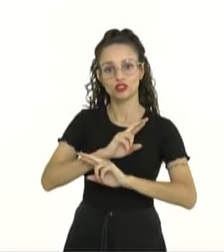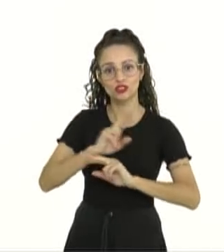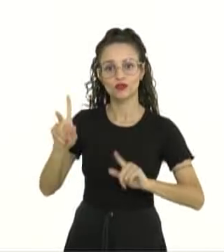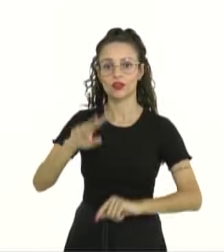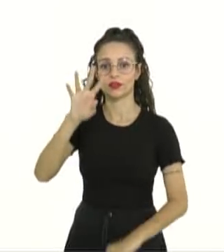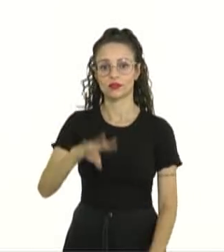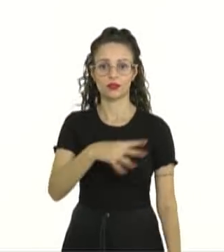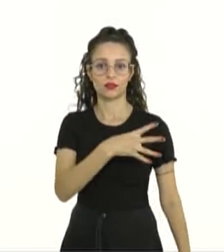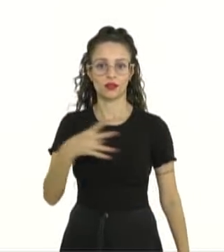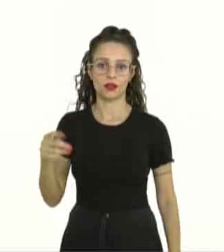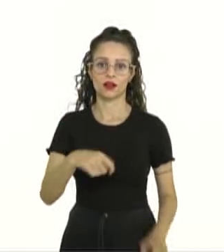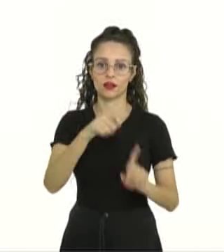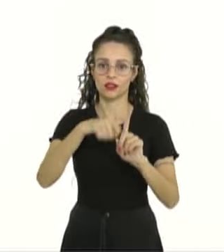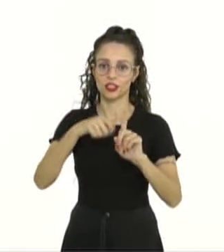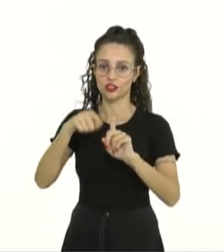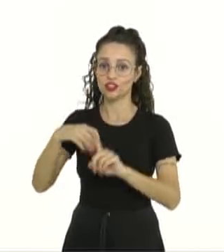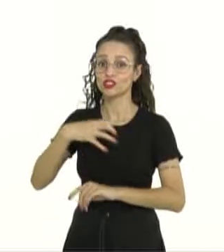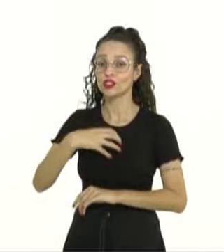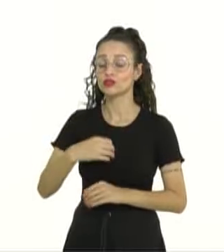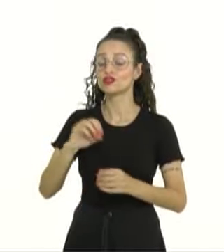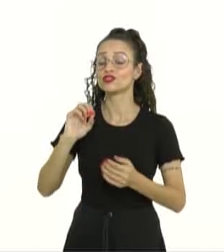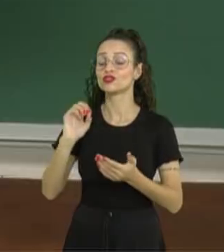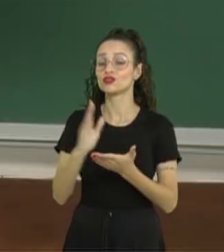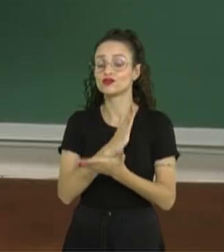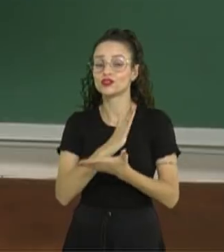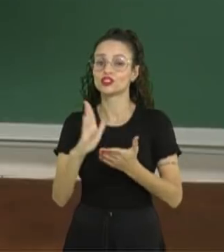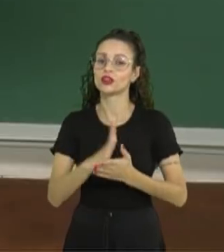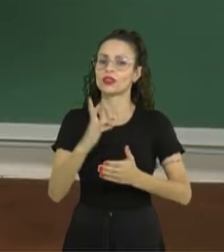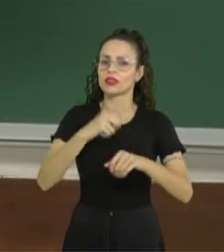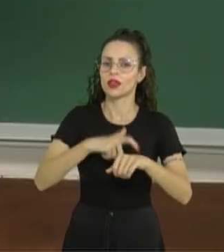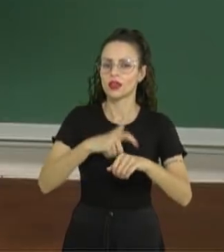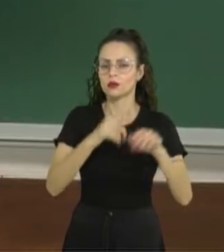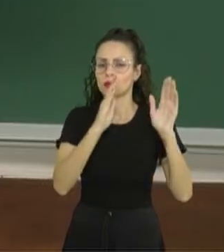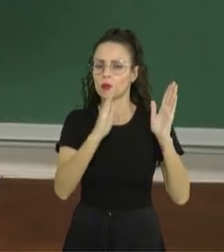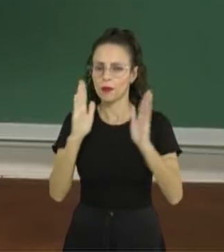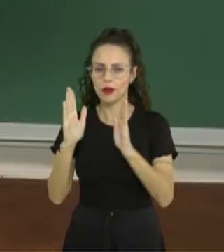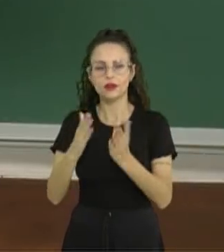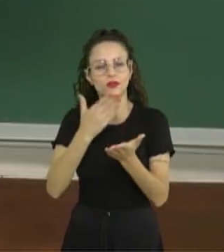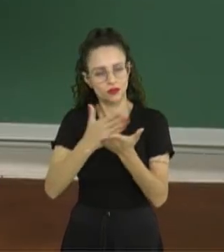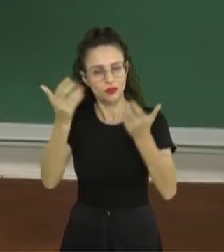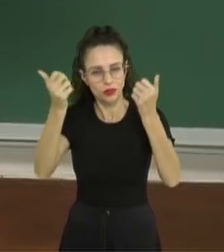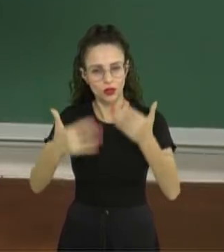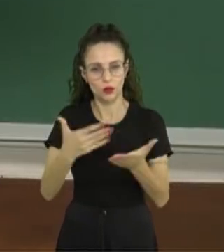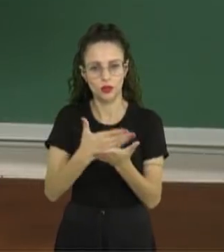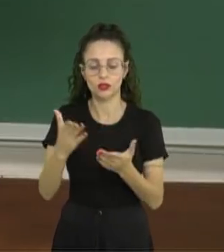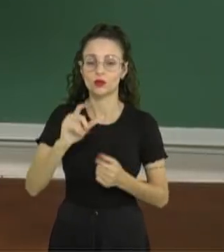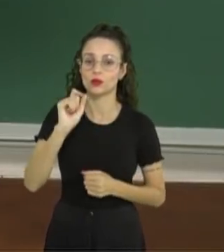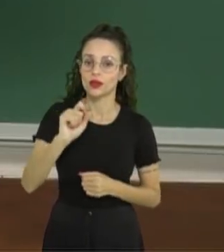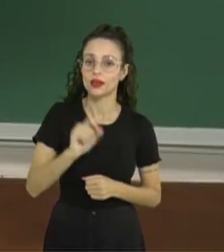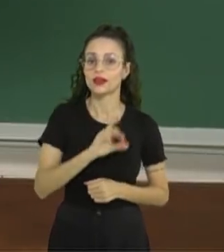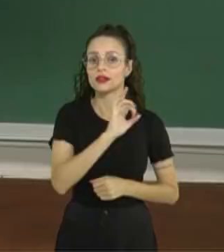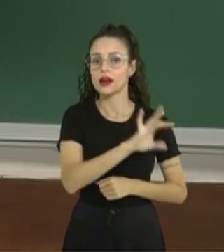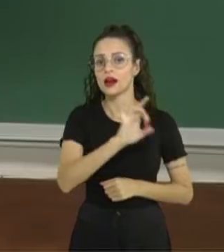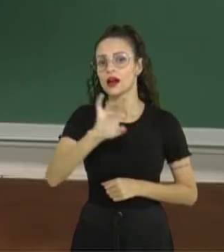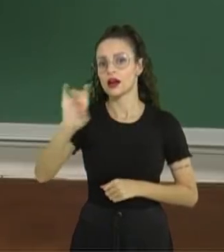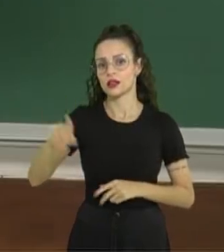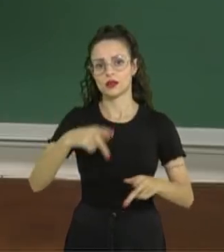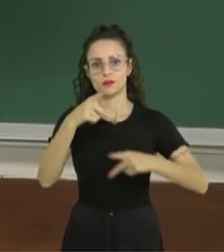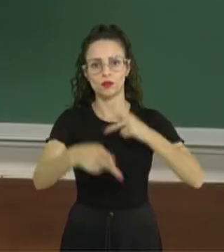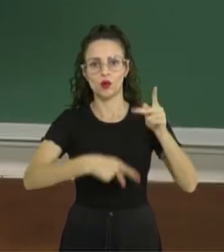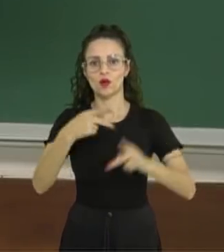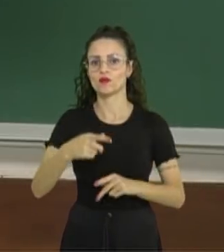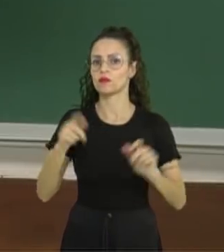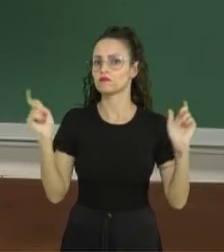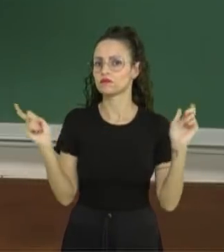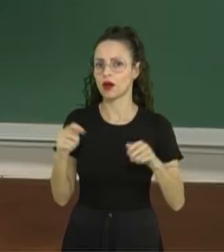é, diferentes modos de contar e dividir o tempo. Foi o que o professor Roberto comentou no início da nossa aula de hoje. Cada civilização tem